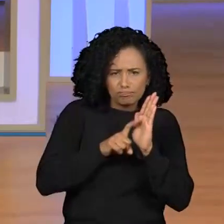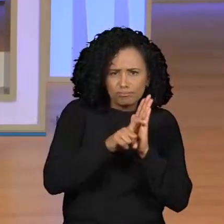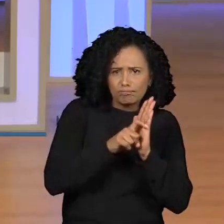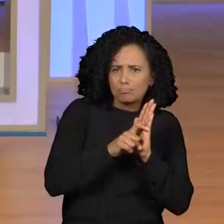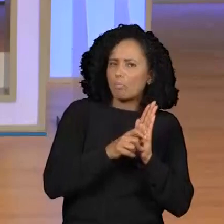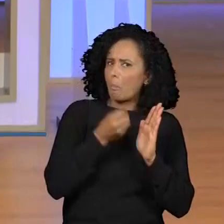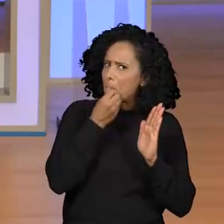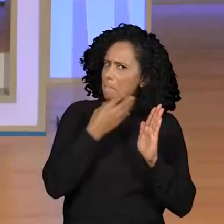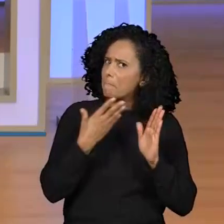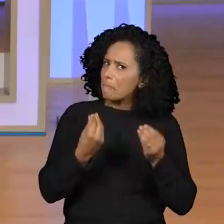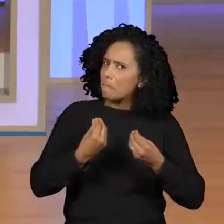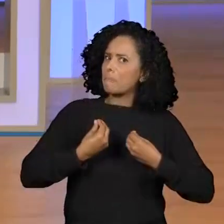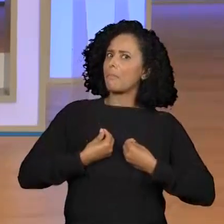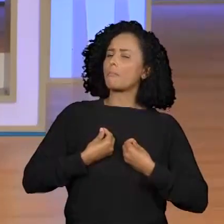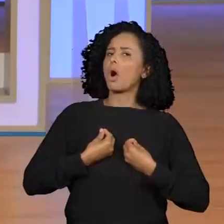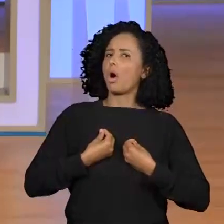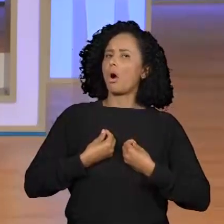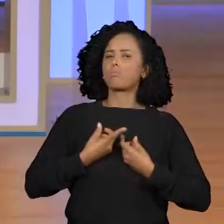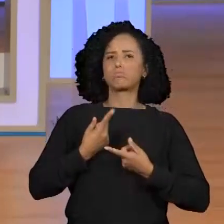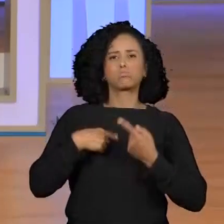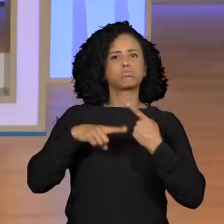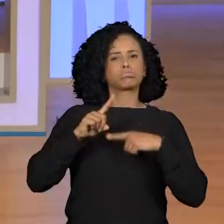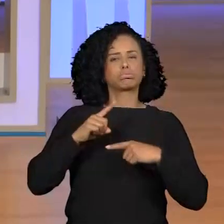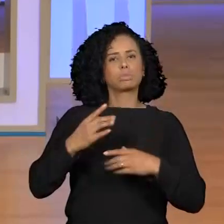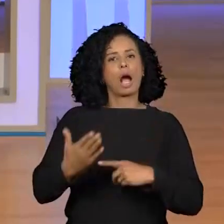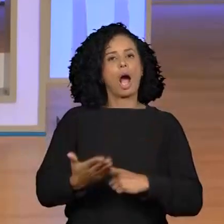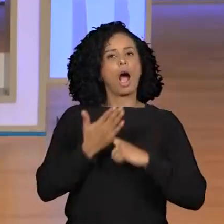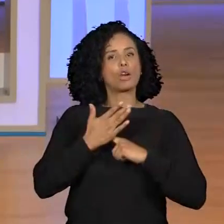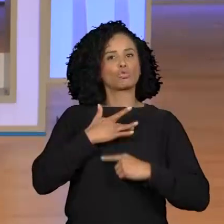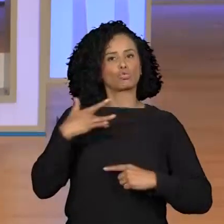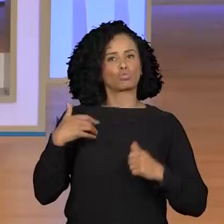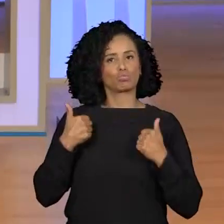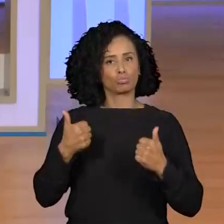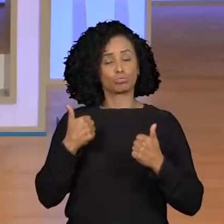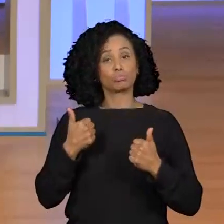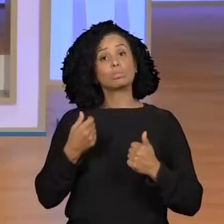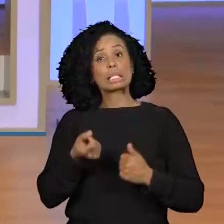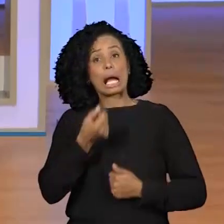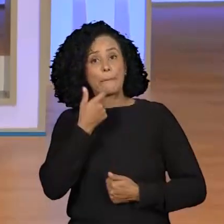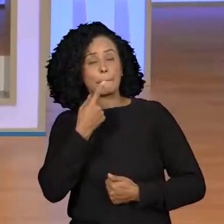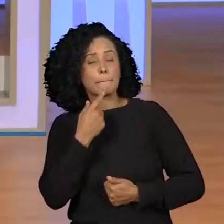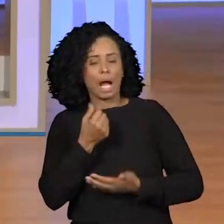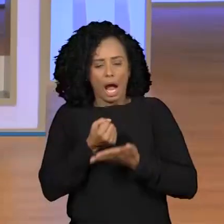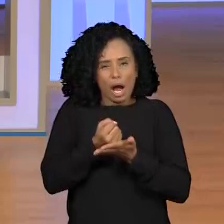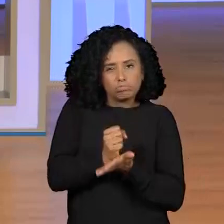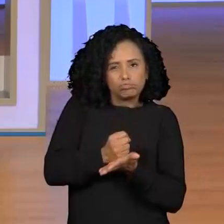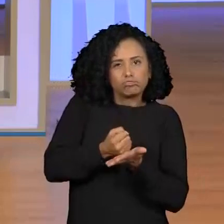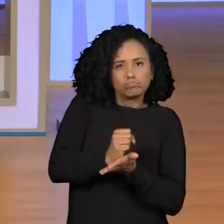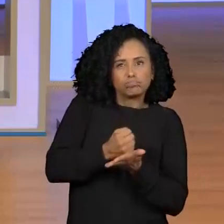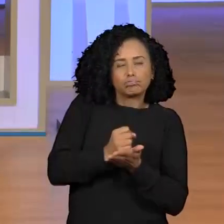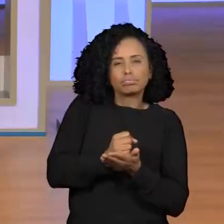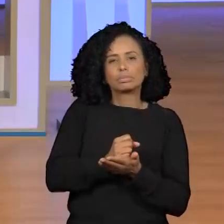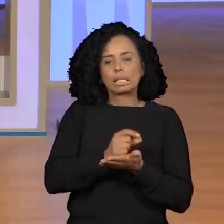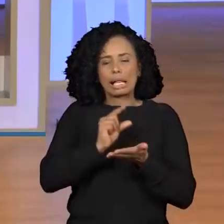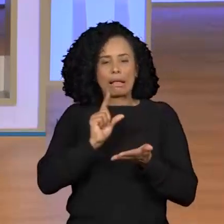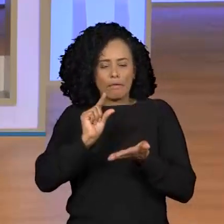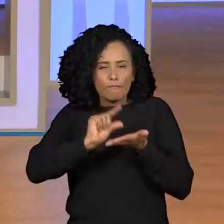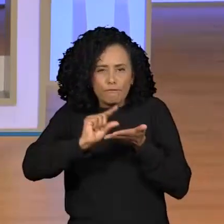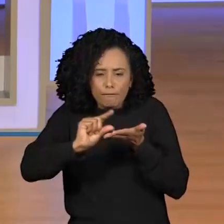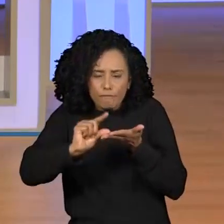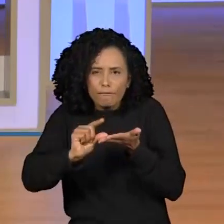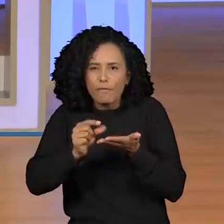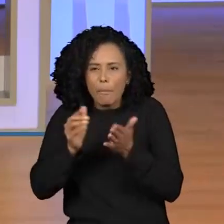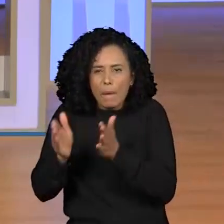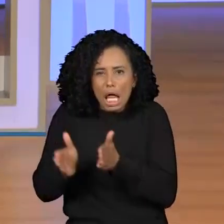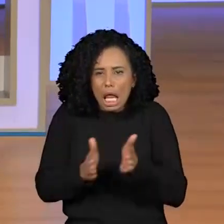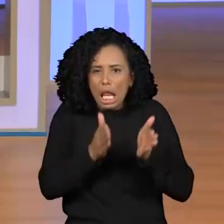importantes para a confecção aí de remédios, né? Para a gente fazer remédios, para a gente fazer vacinas, né? Que os nossos amiguinhos